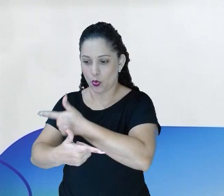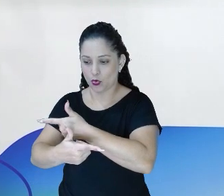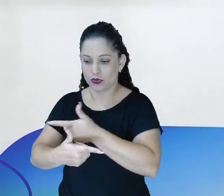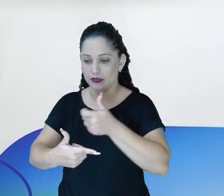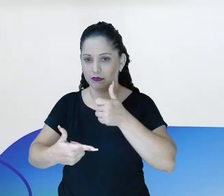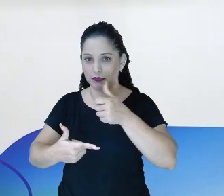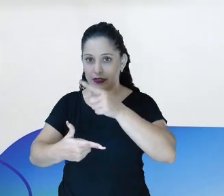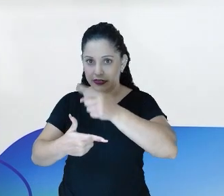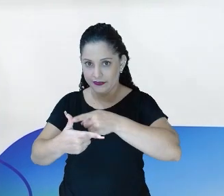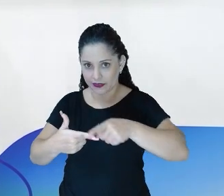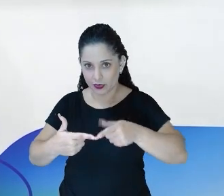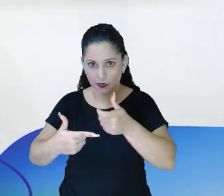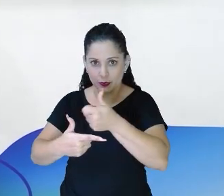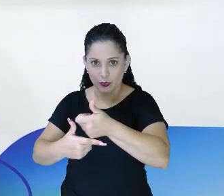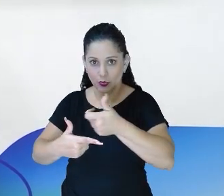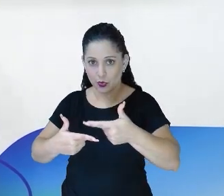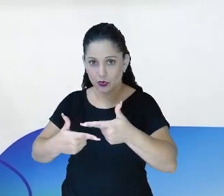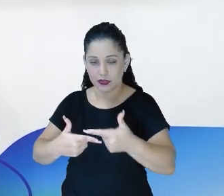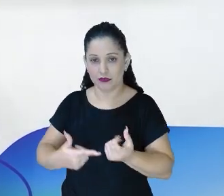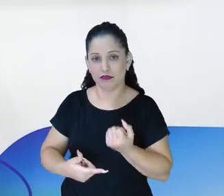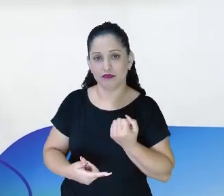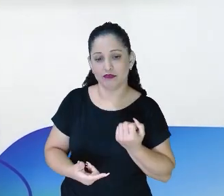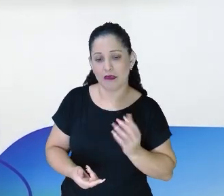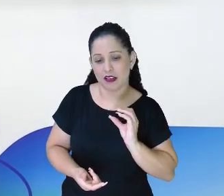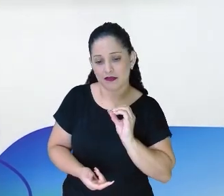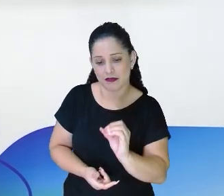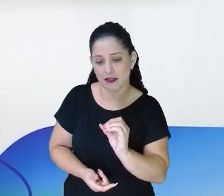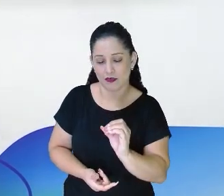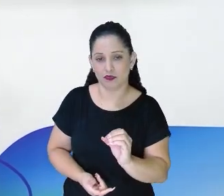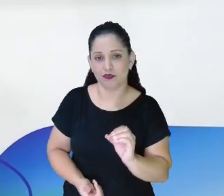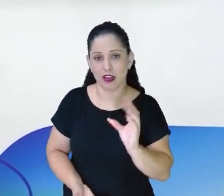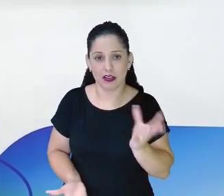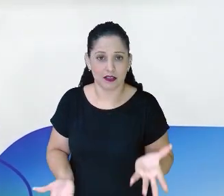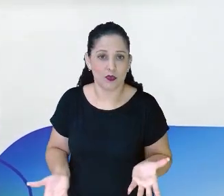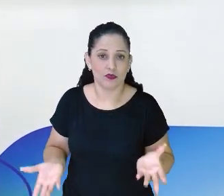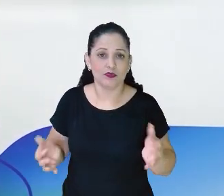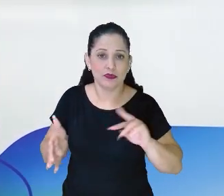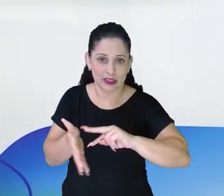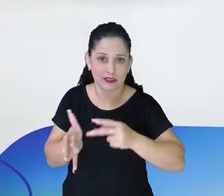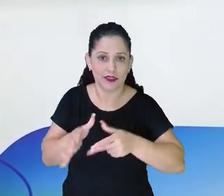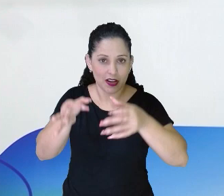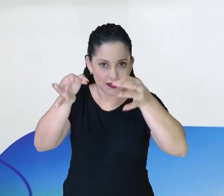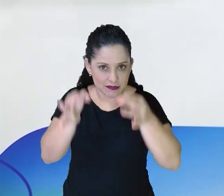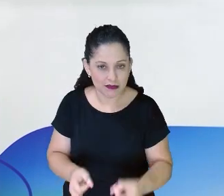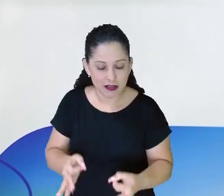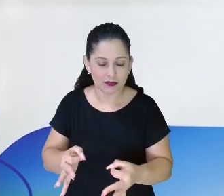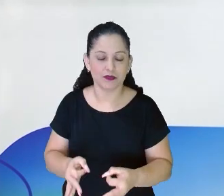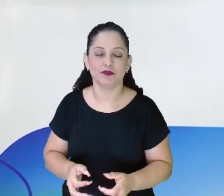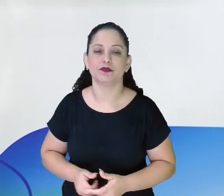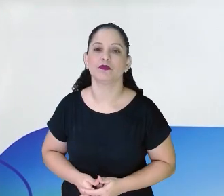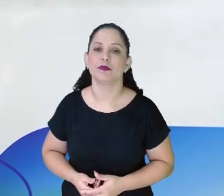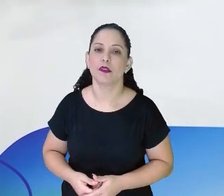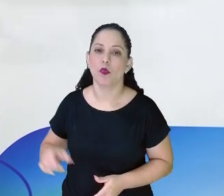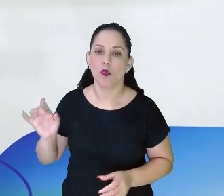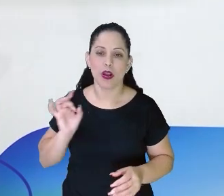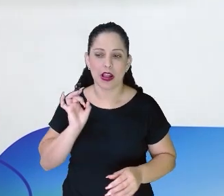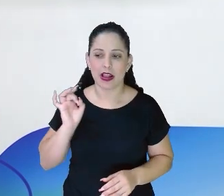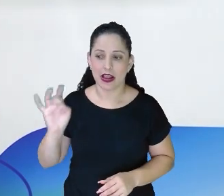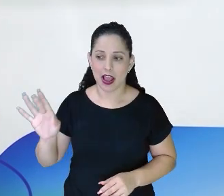zero. Significa dizer que a minha divisão foi exata. E em cada prateleira terão